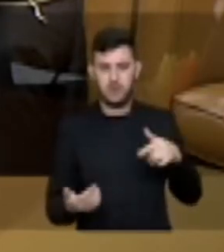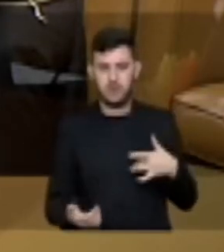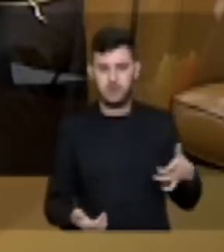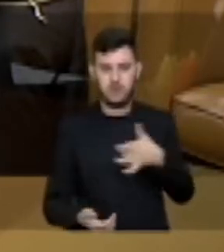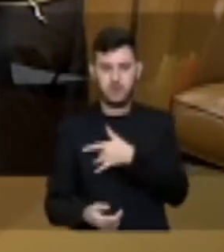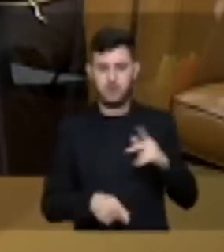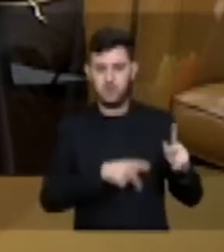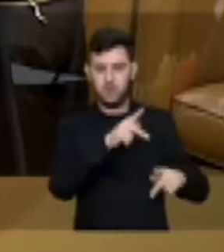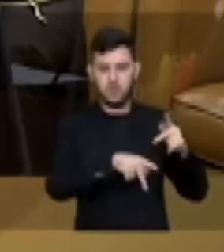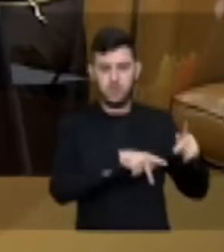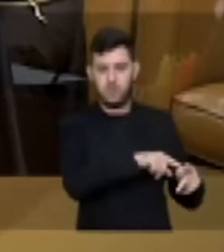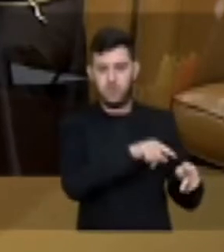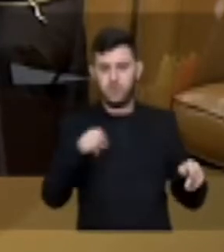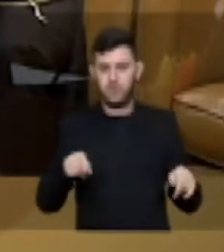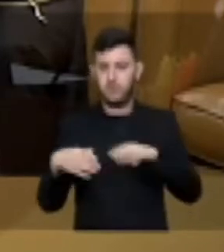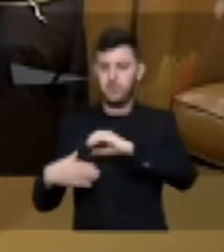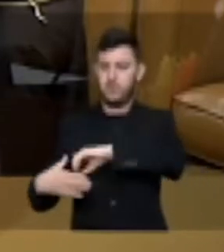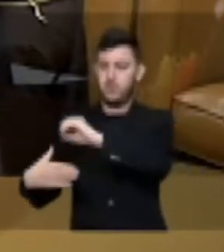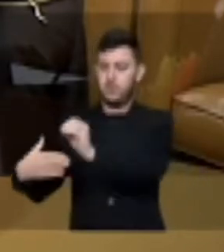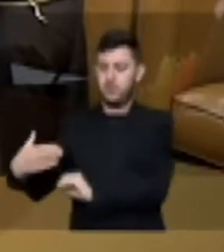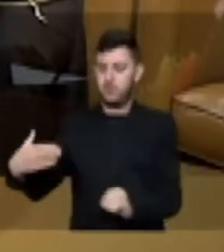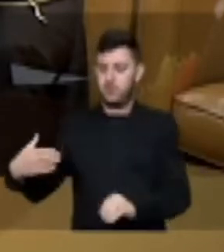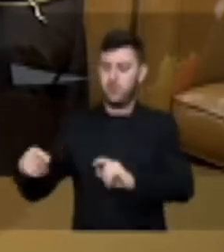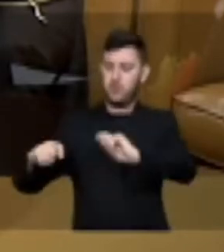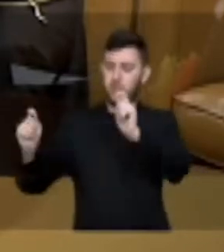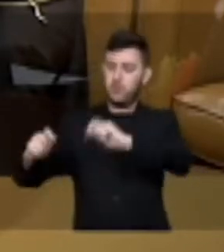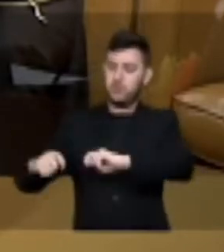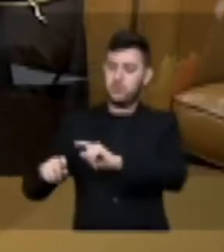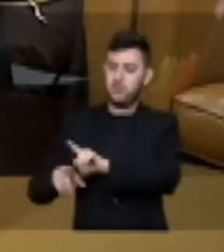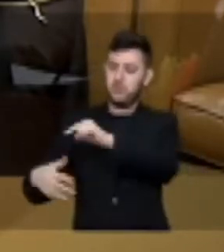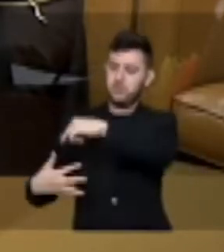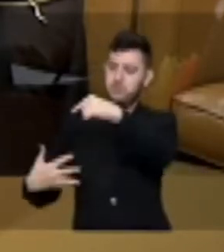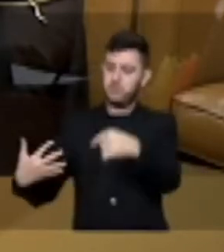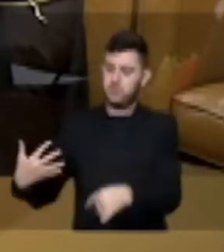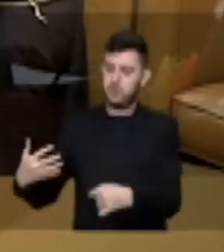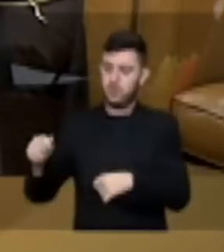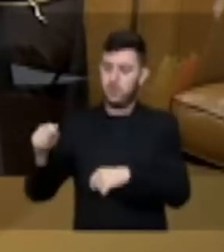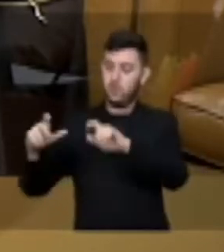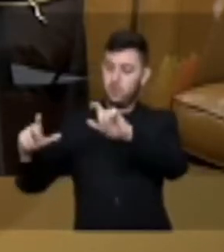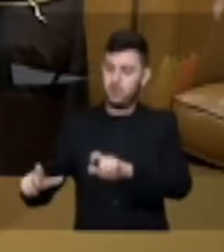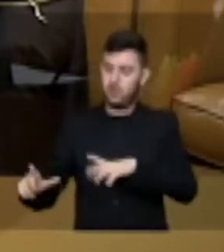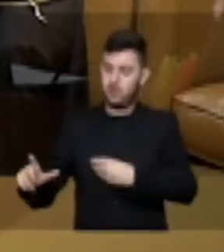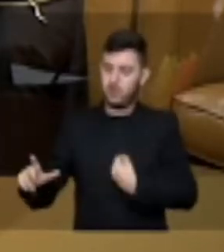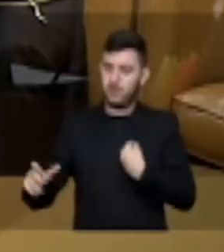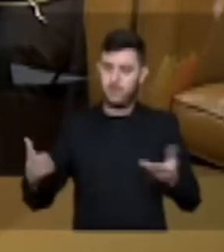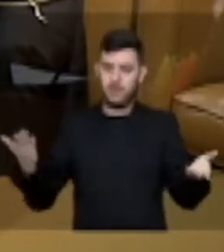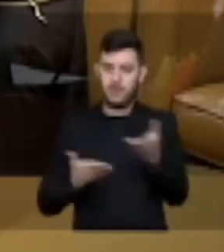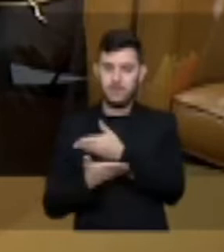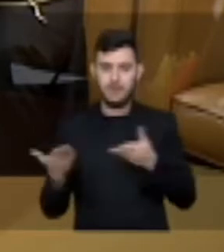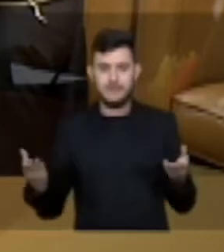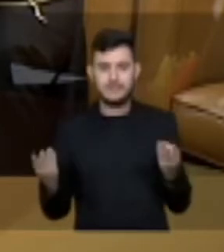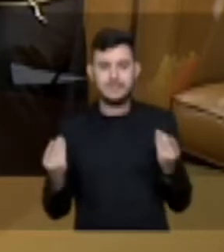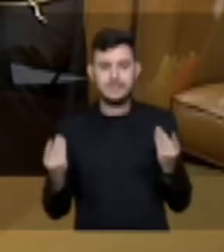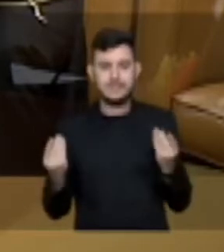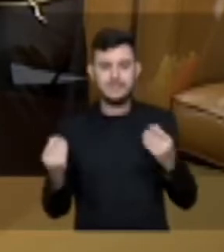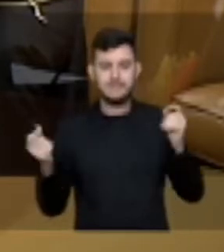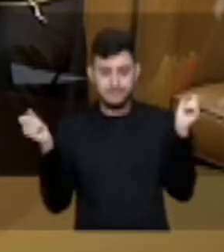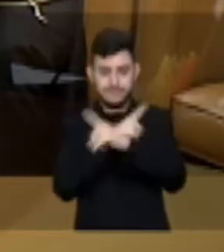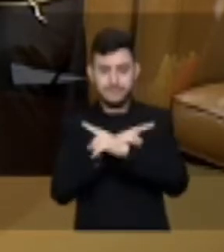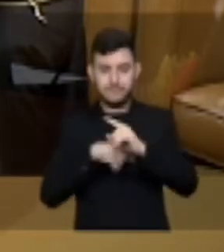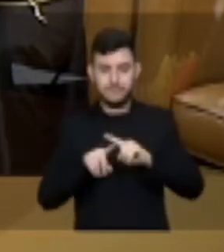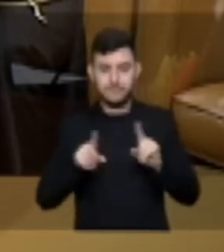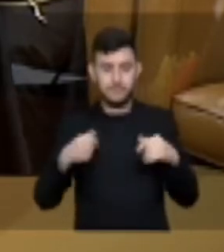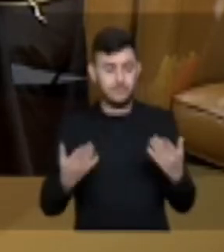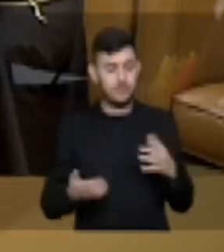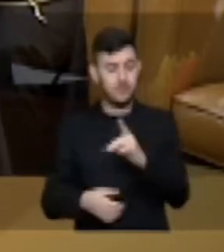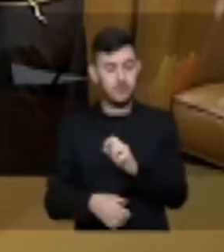população e as condições de saneamento básico da realidade onde vivem. Além disso, excelências, conforme dados